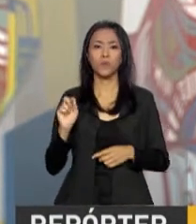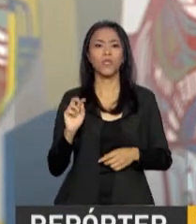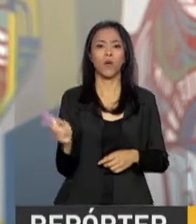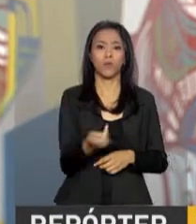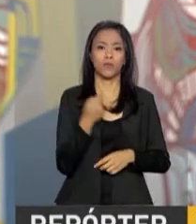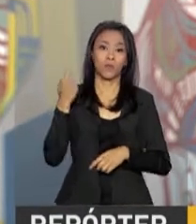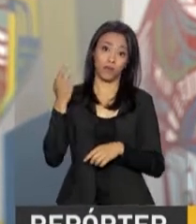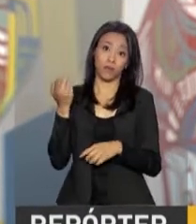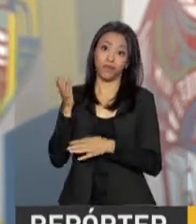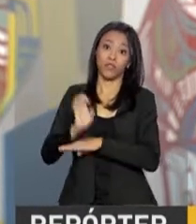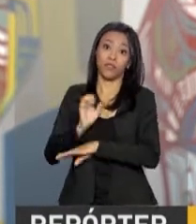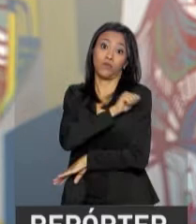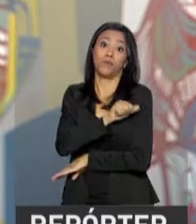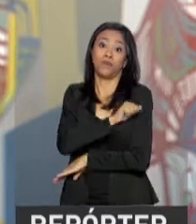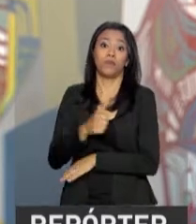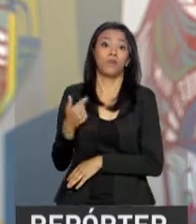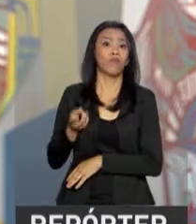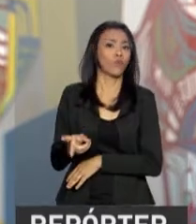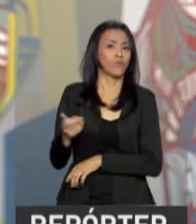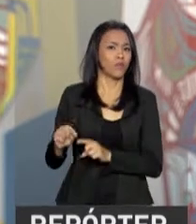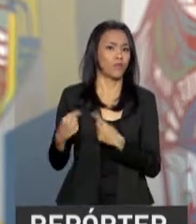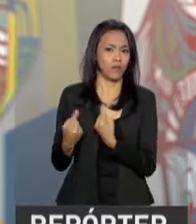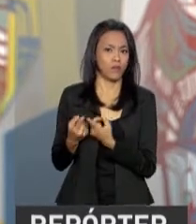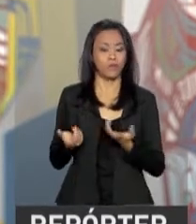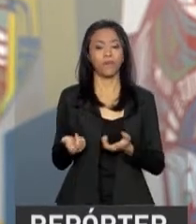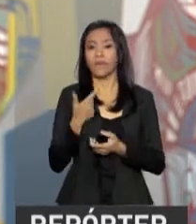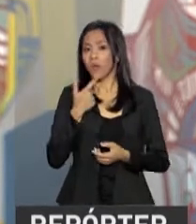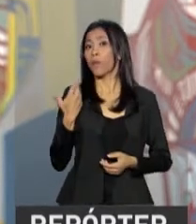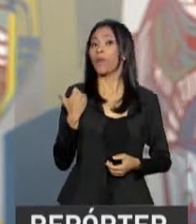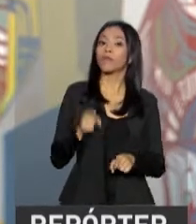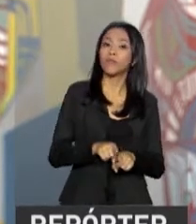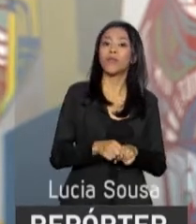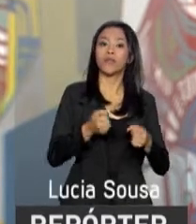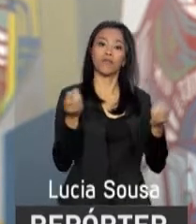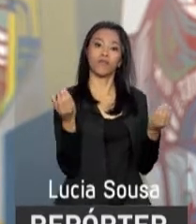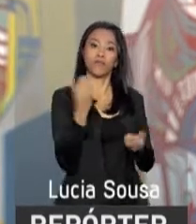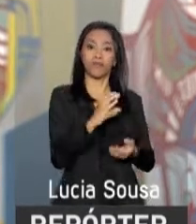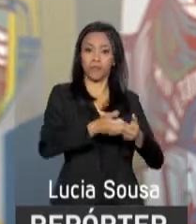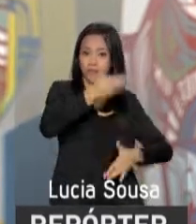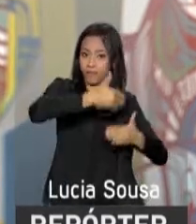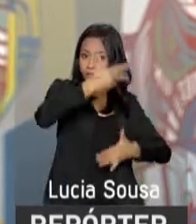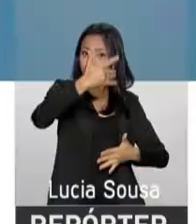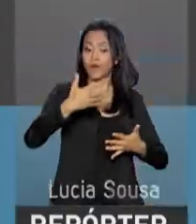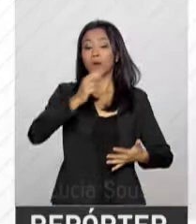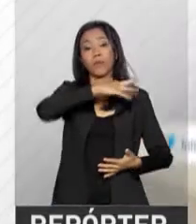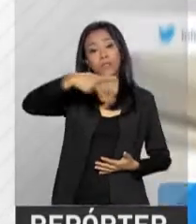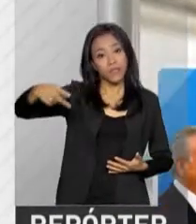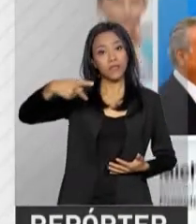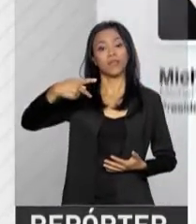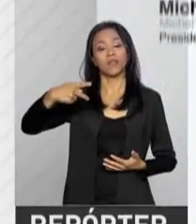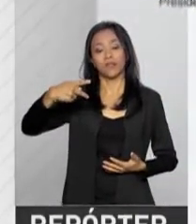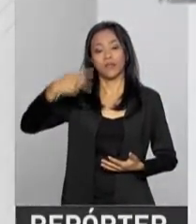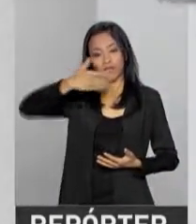essa reunião ainda deve estar em andamento é agora há pouco por uma rede social o presidente michel temer se manifestou sobre